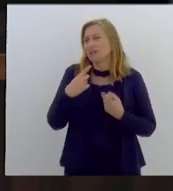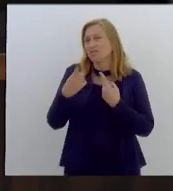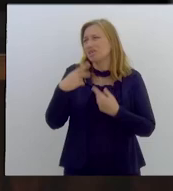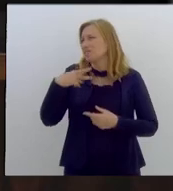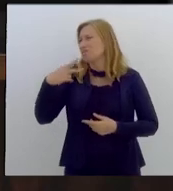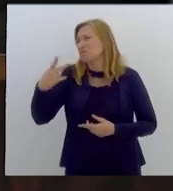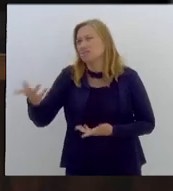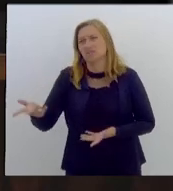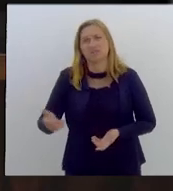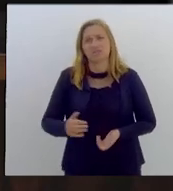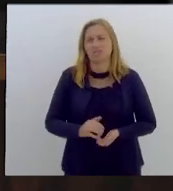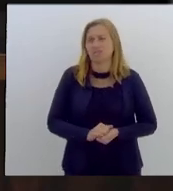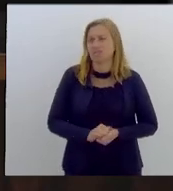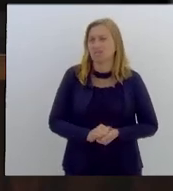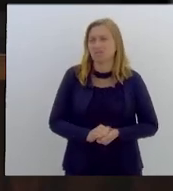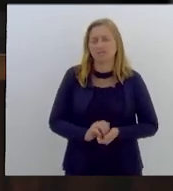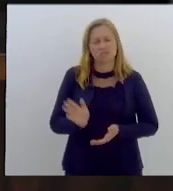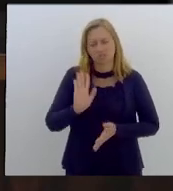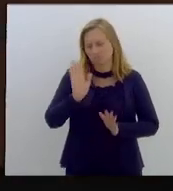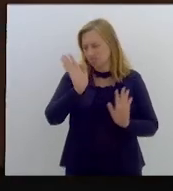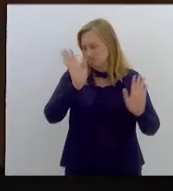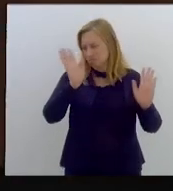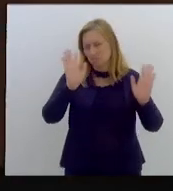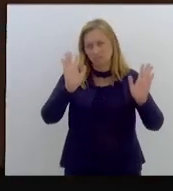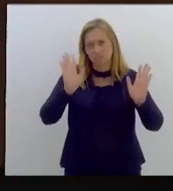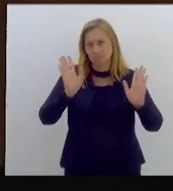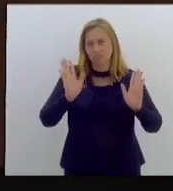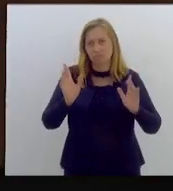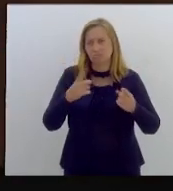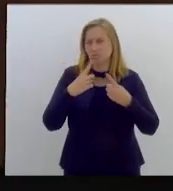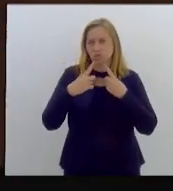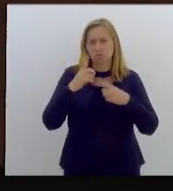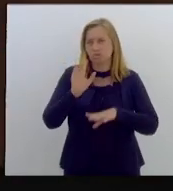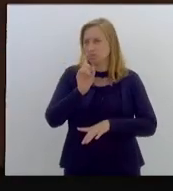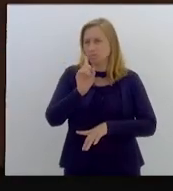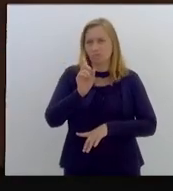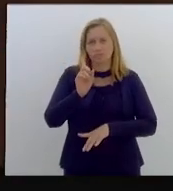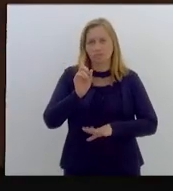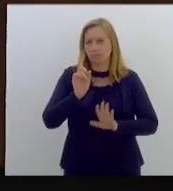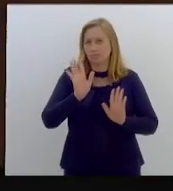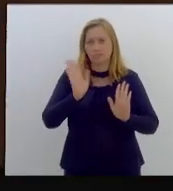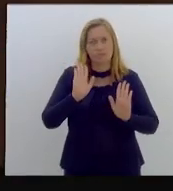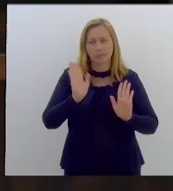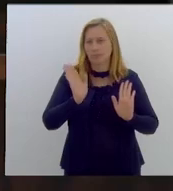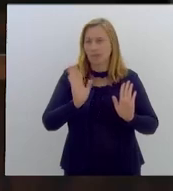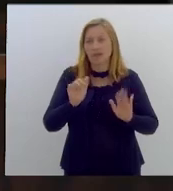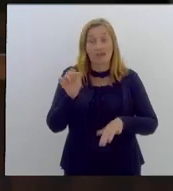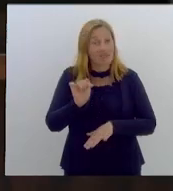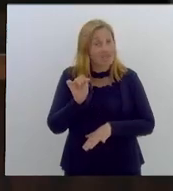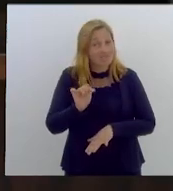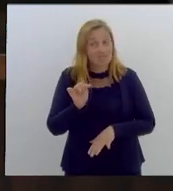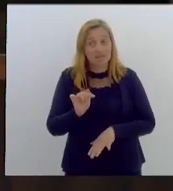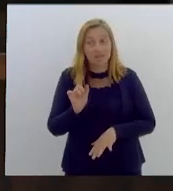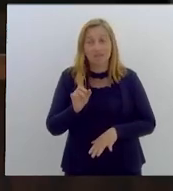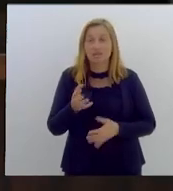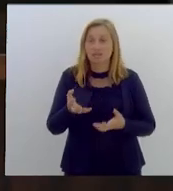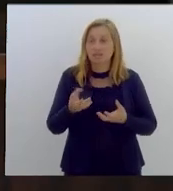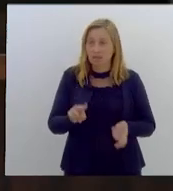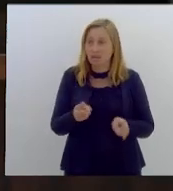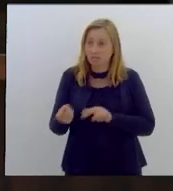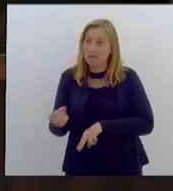vai cair. Não, eu não entendi. As outras não, que não estão no encaminhamento, a gente constante. Vai ter dois minutos para defender isso? Vai. É isso. Então, mas essa você, Vossas Excelências querem